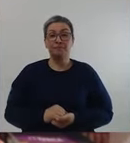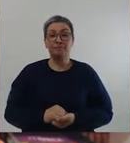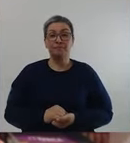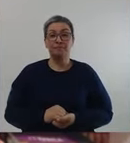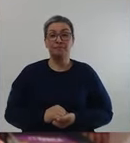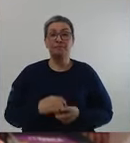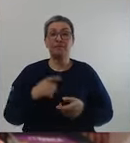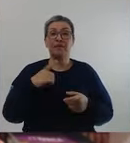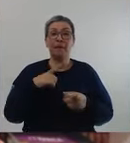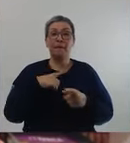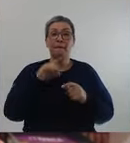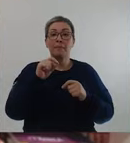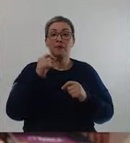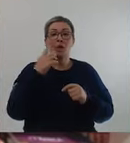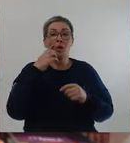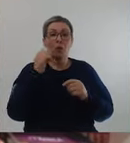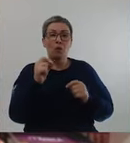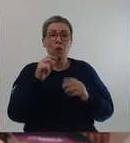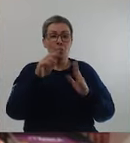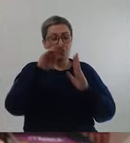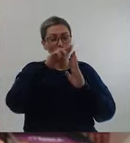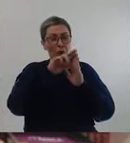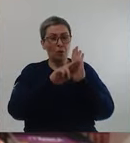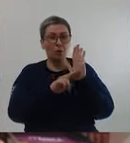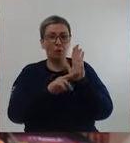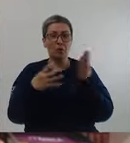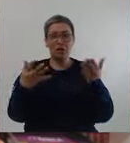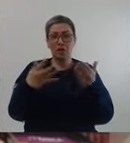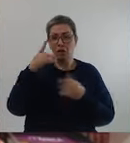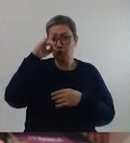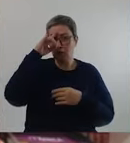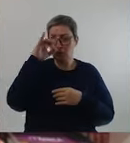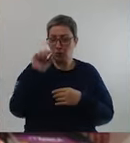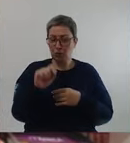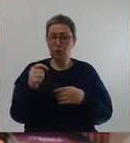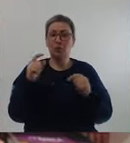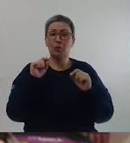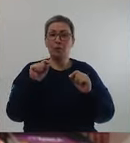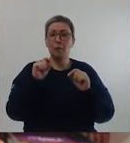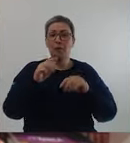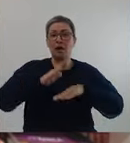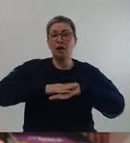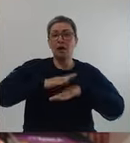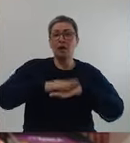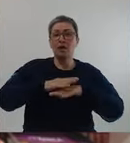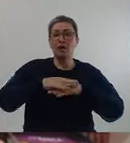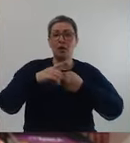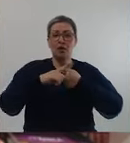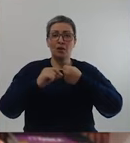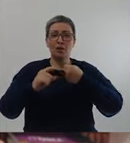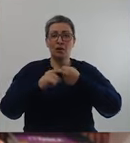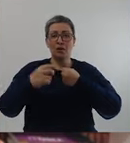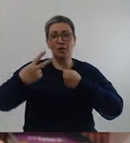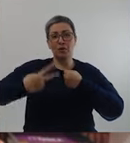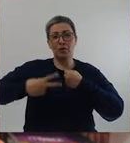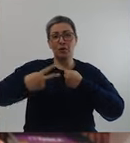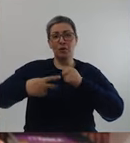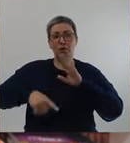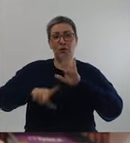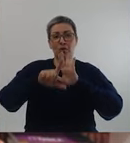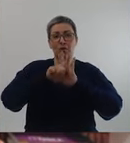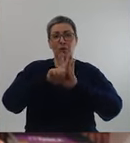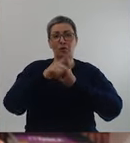1874. Manda observar o regulamento desta data para a execução do artigo 2º